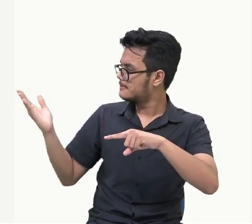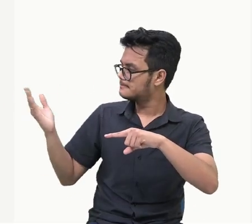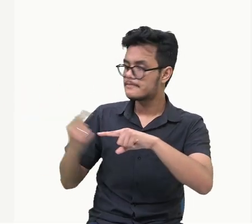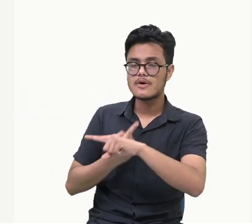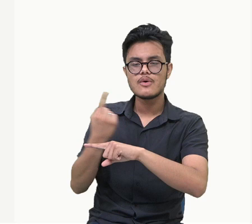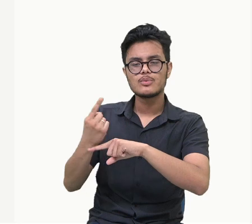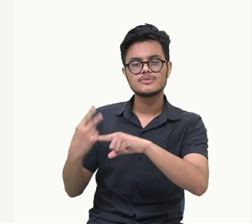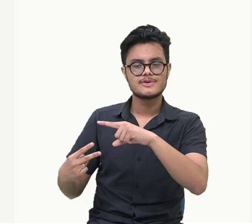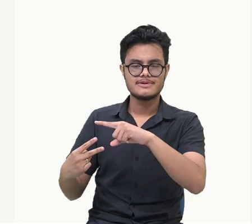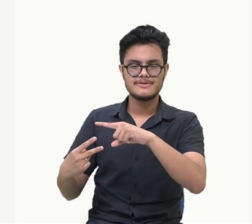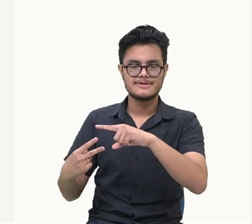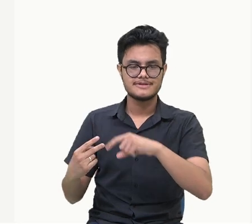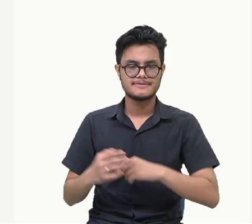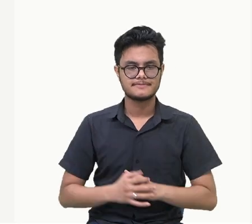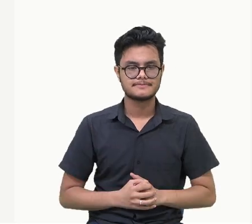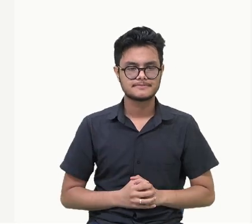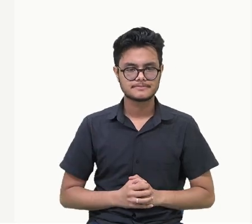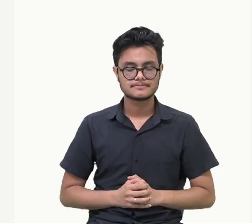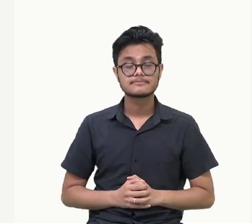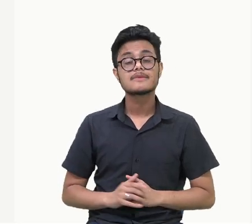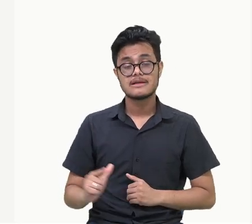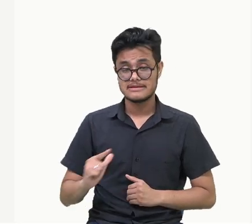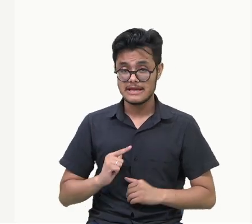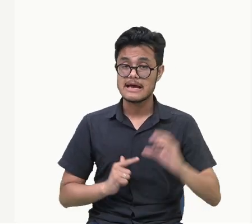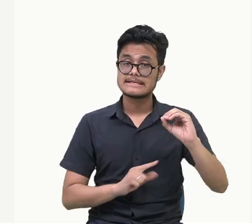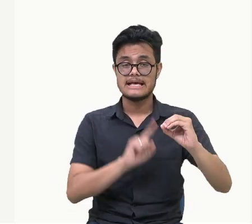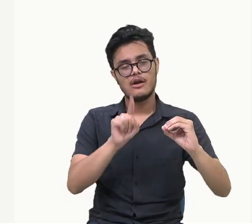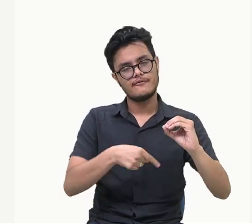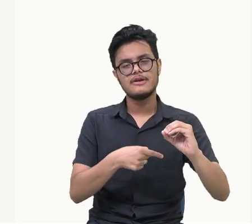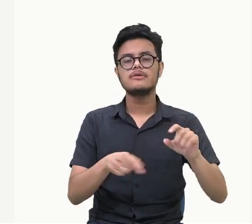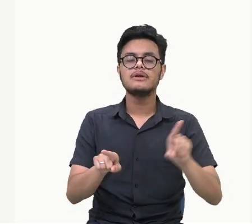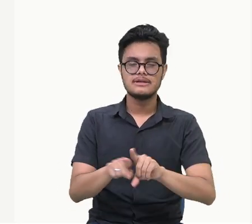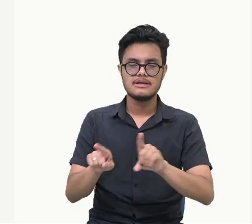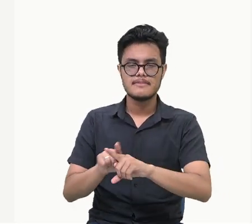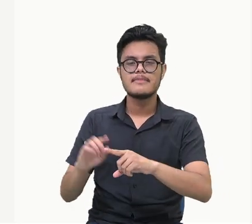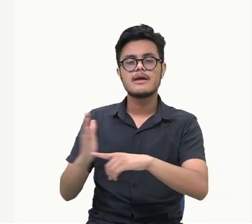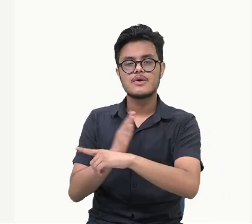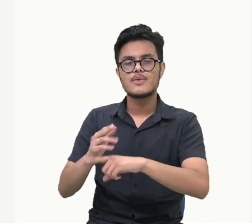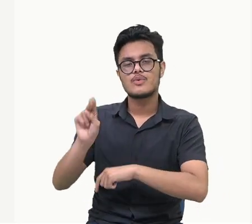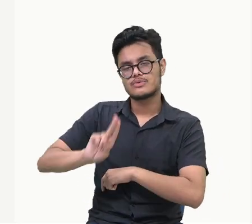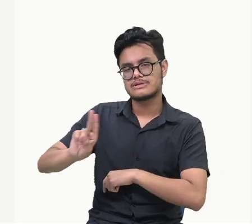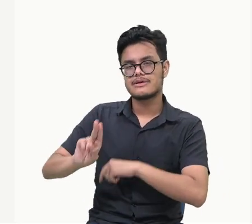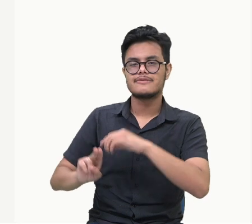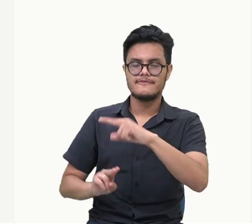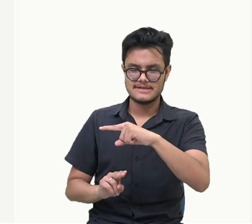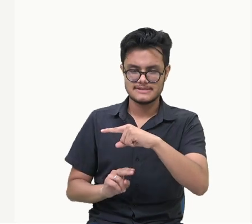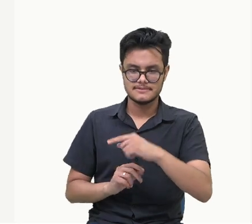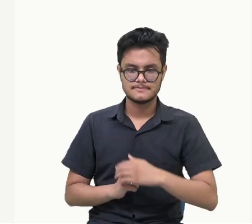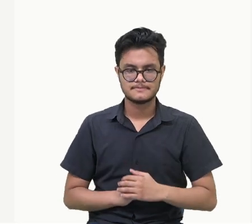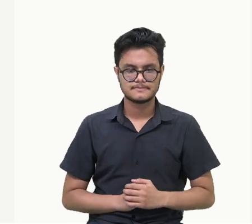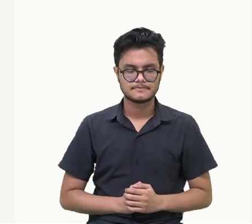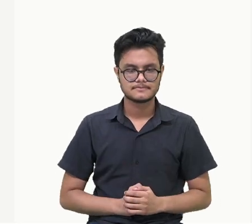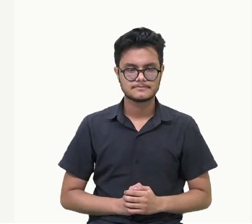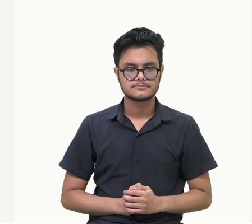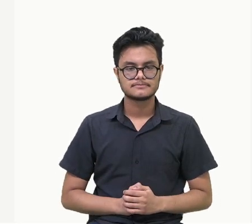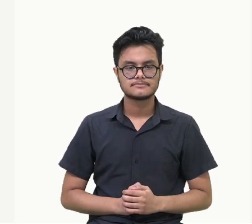né? Sua forma decimal e aqui a sua forma fracionária. Bacana?